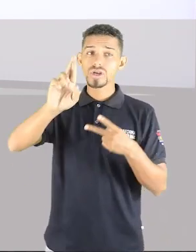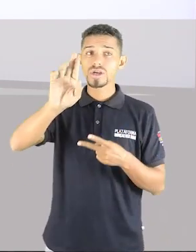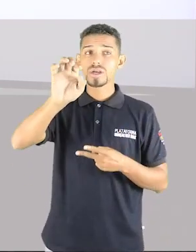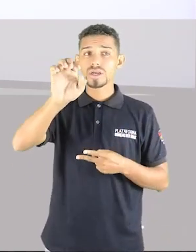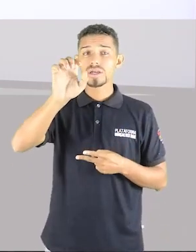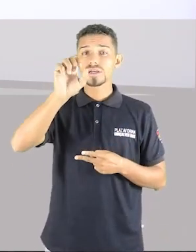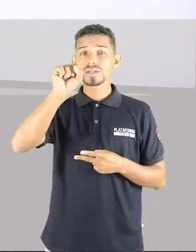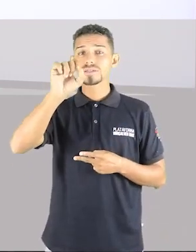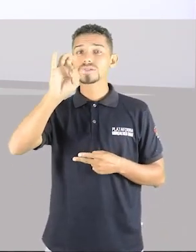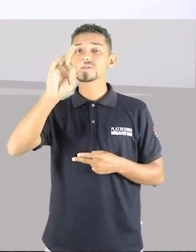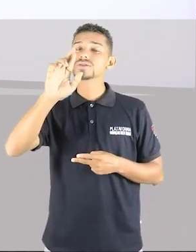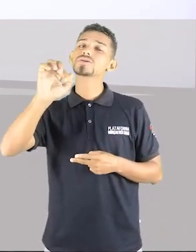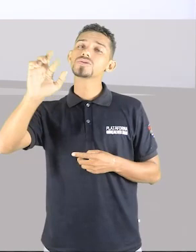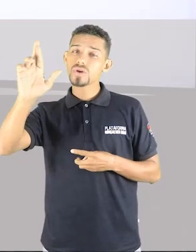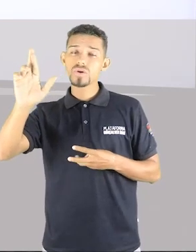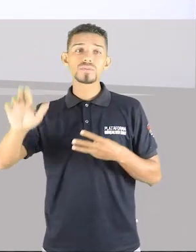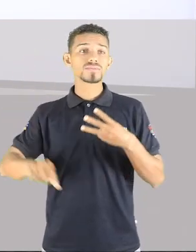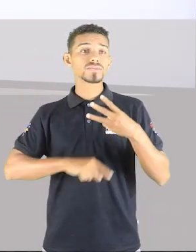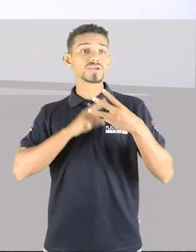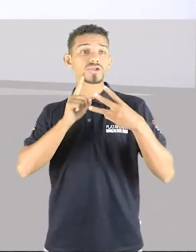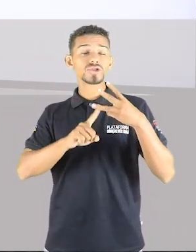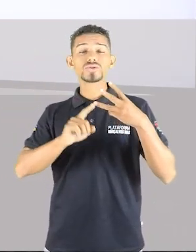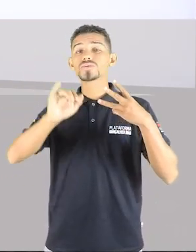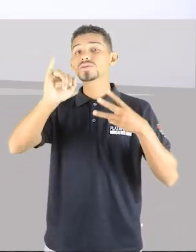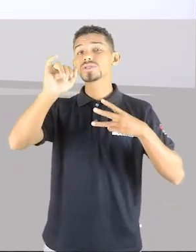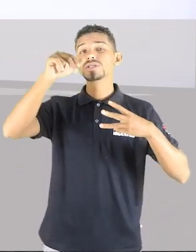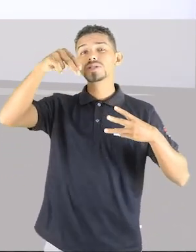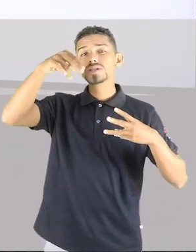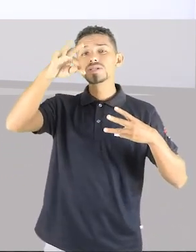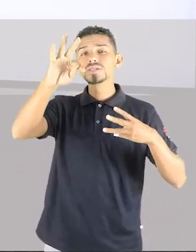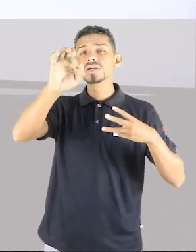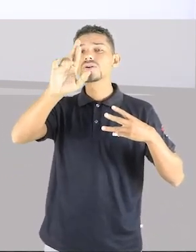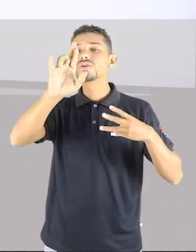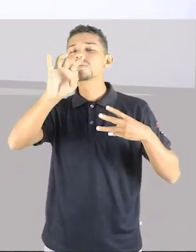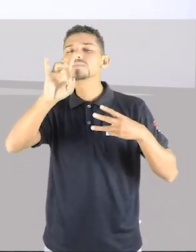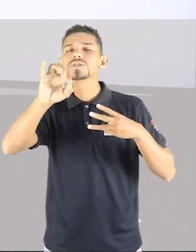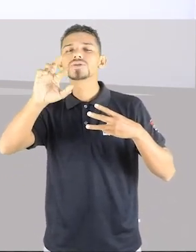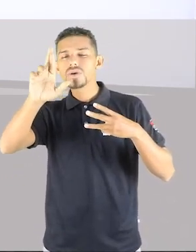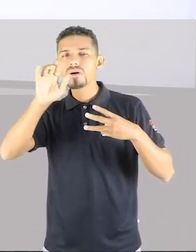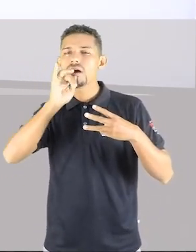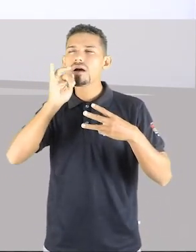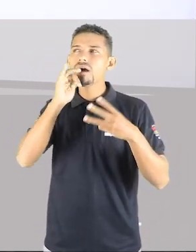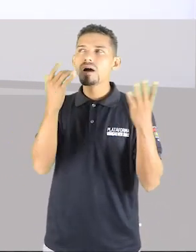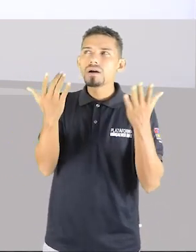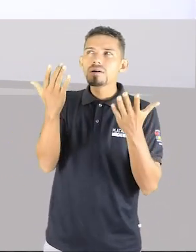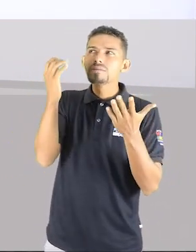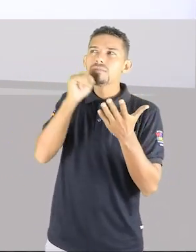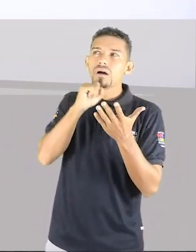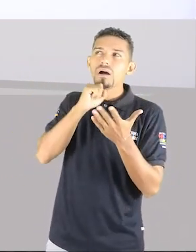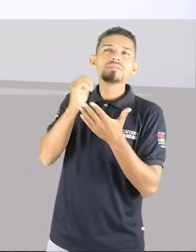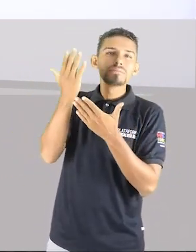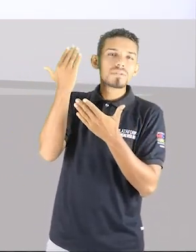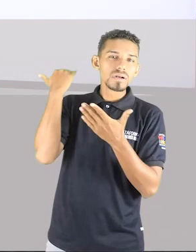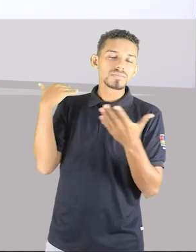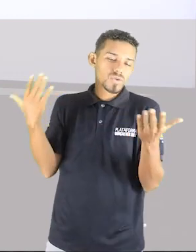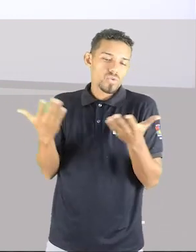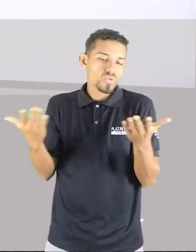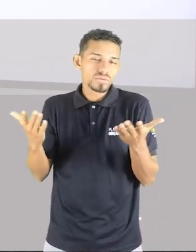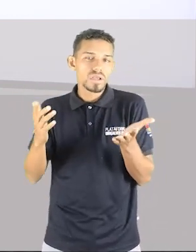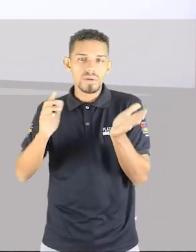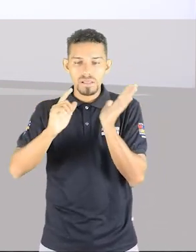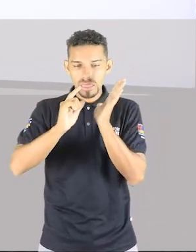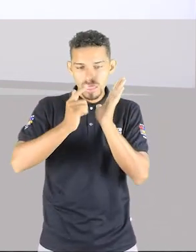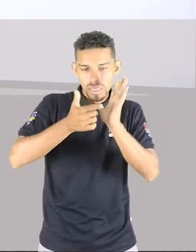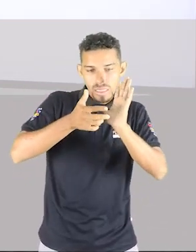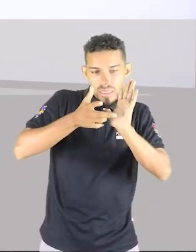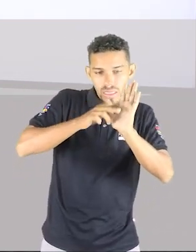resistor e um bem rústico hoje tem os os interruptores mais